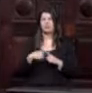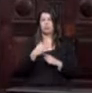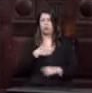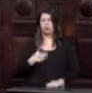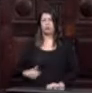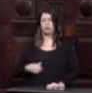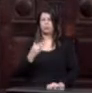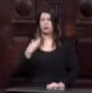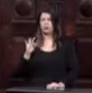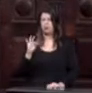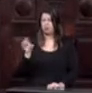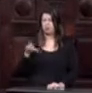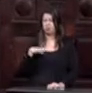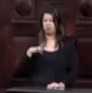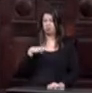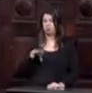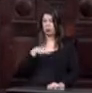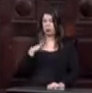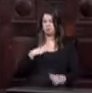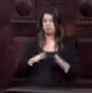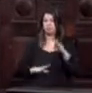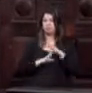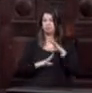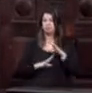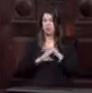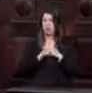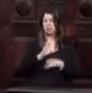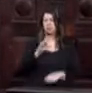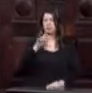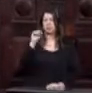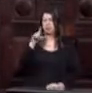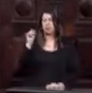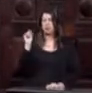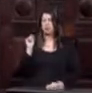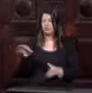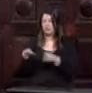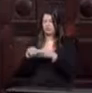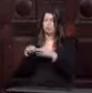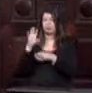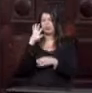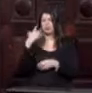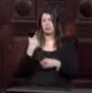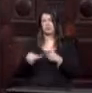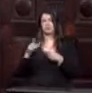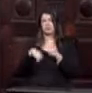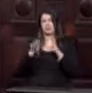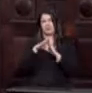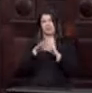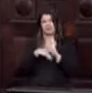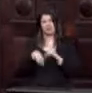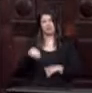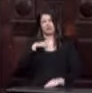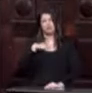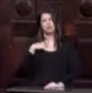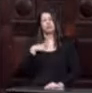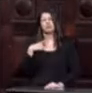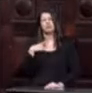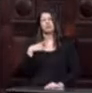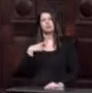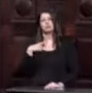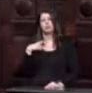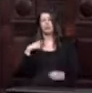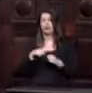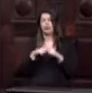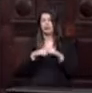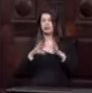não tem coragem de fazer a intervenção, nomear o interventor para resolver os problemas de receita que nós temos, faz a